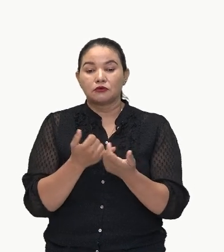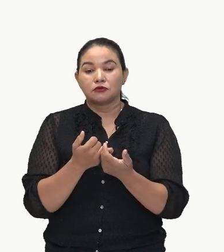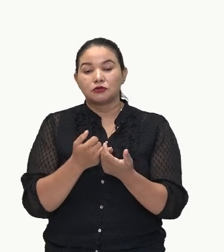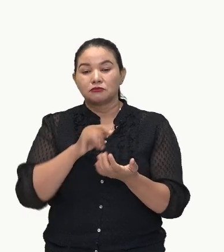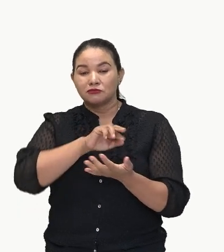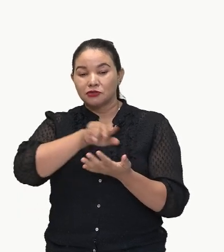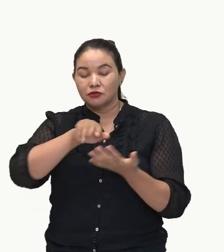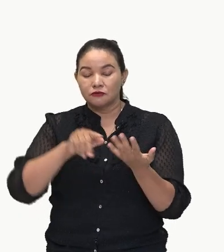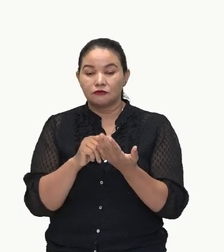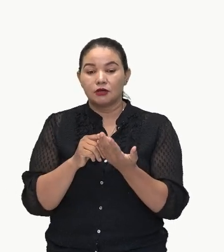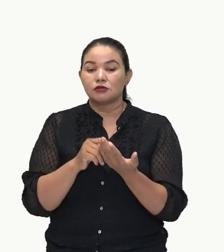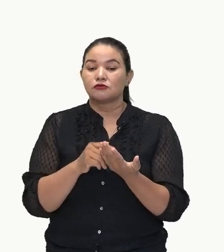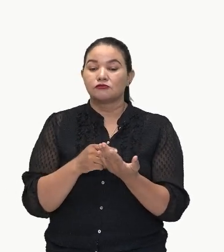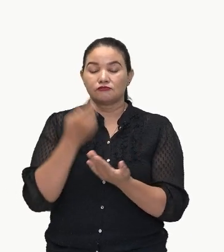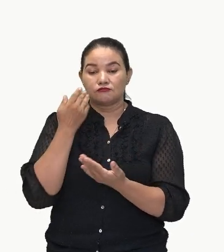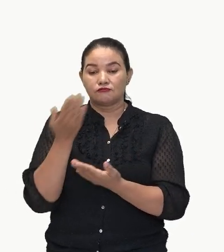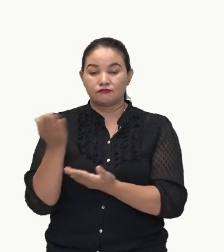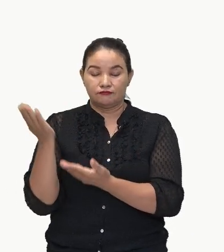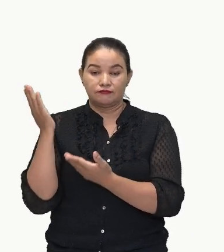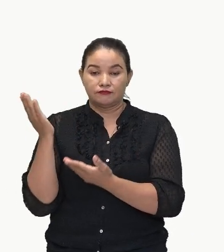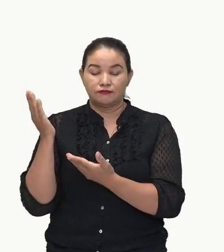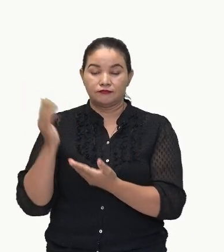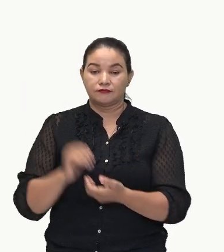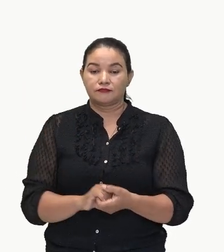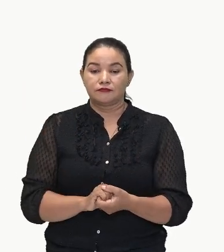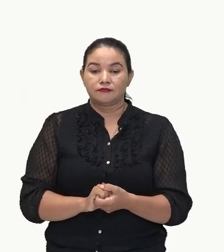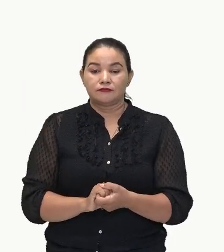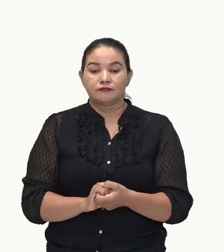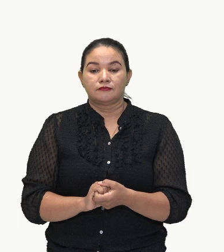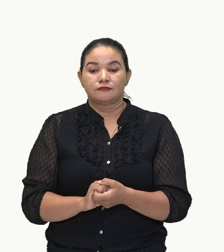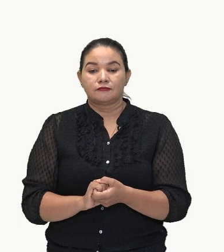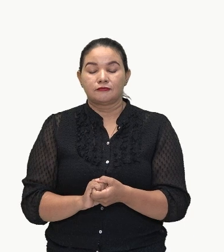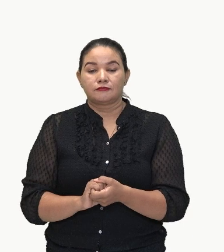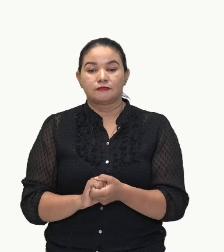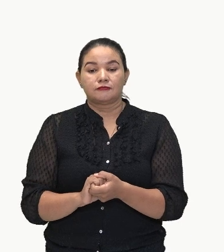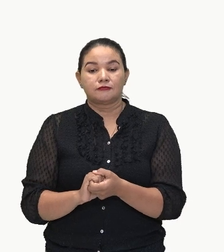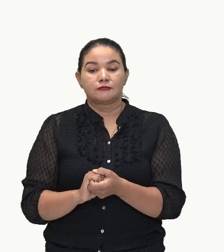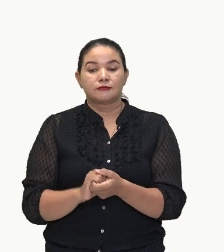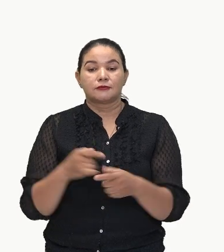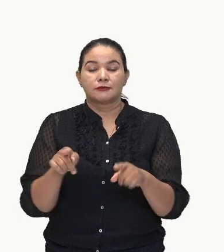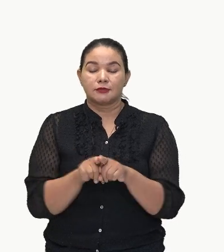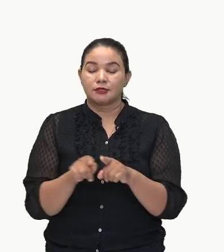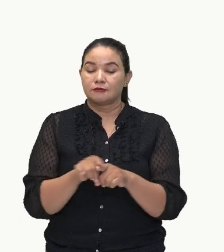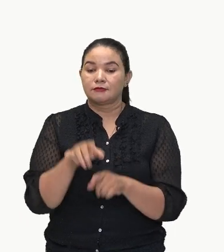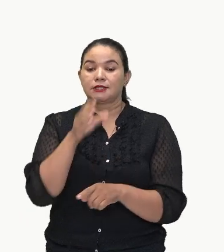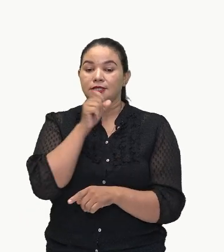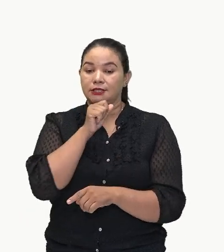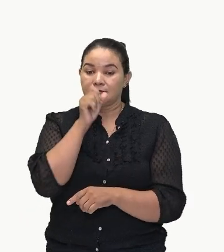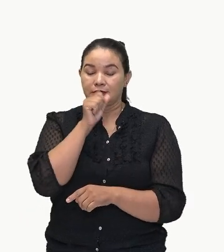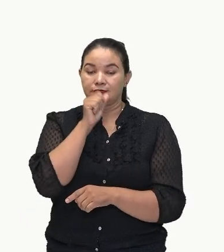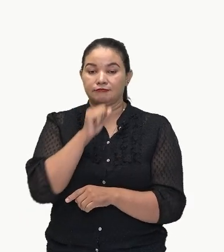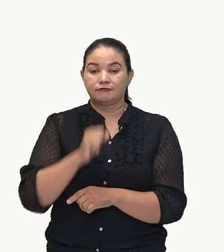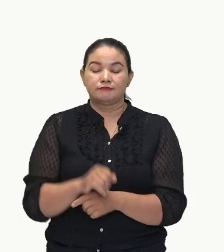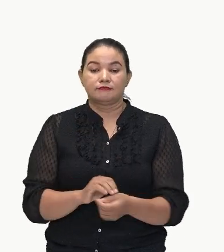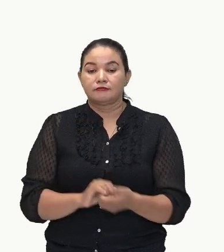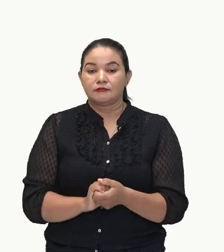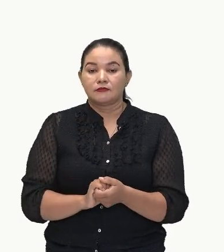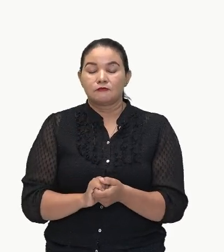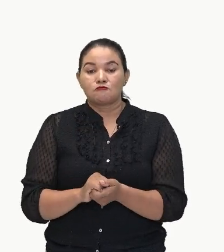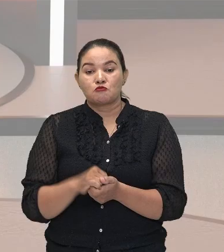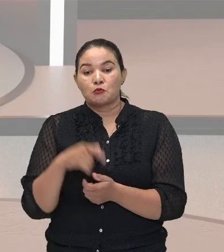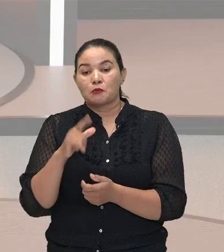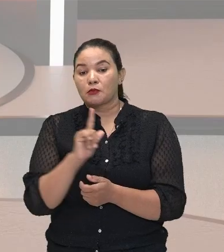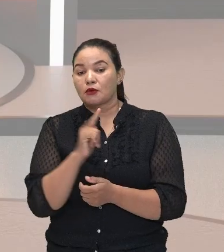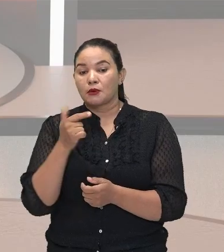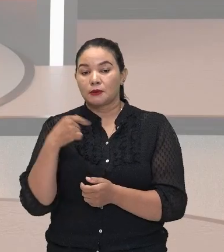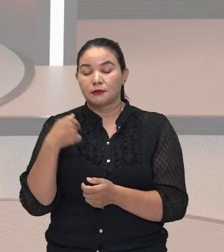tubérculos, pimentas, especiarias e também nozes e laranja. E aí a gente vai verificar agora